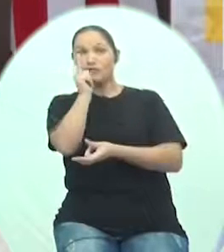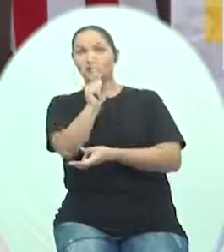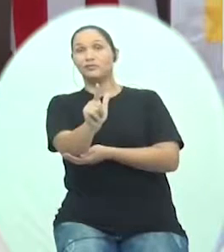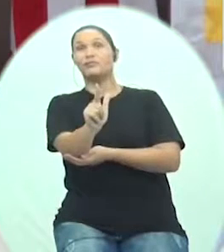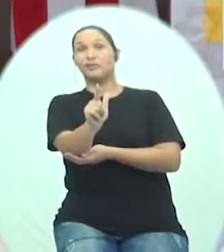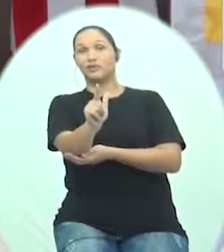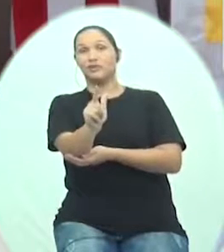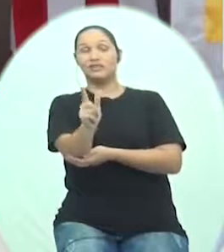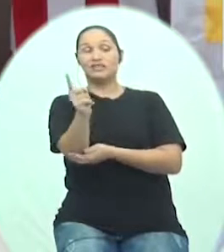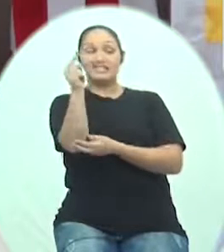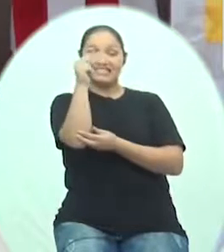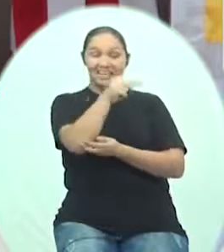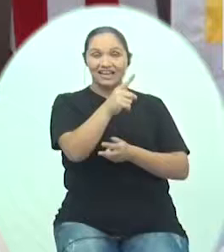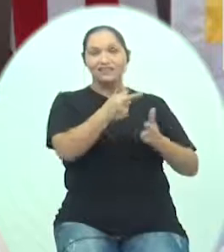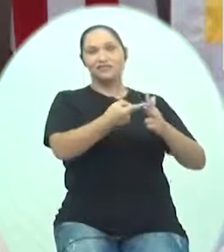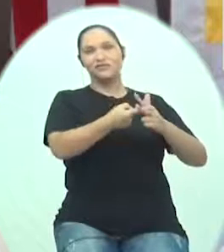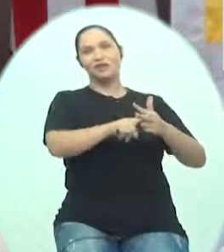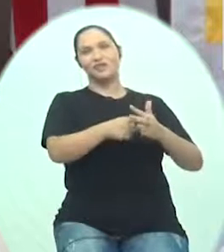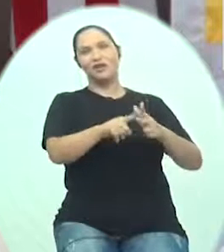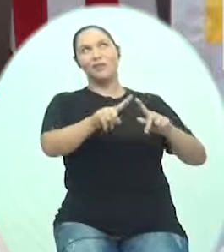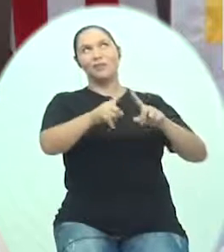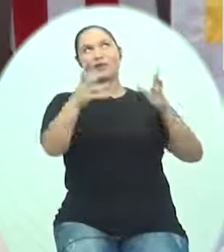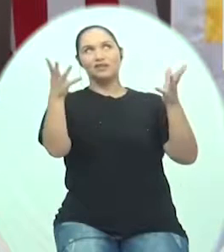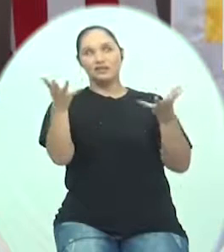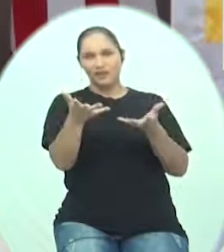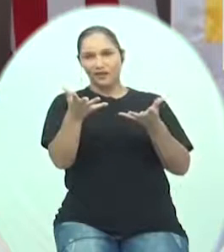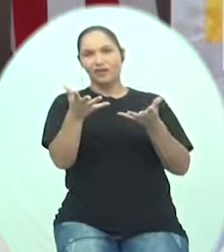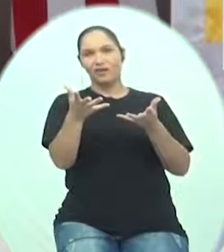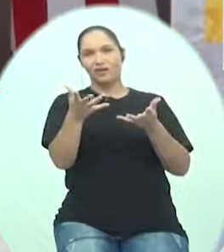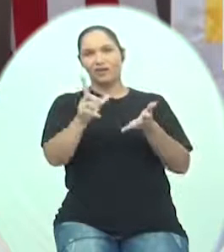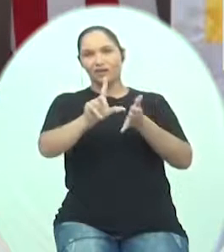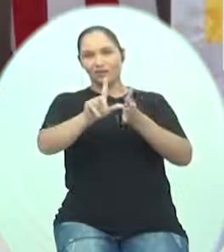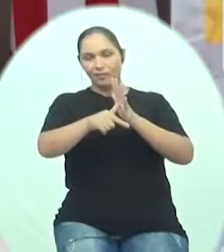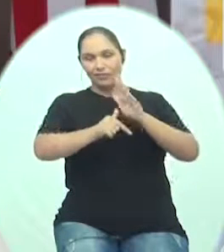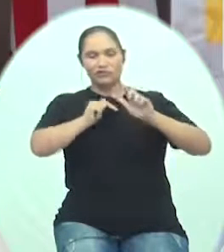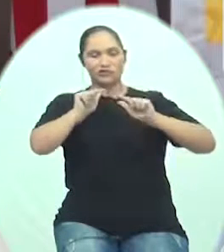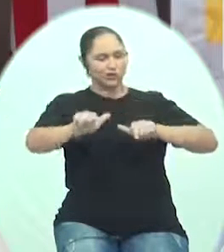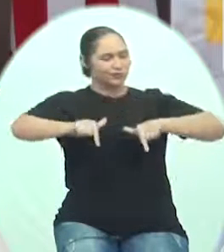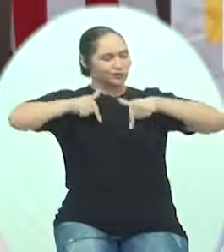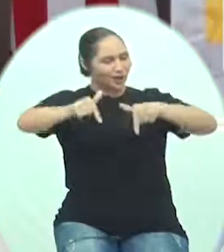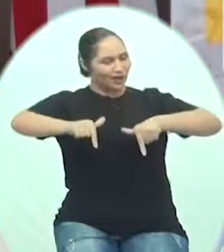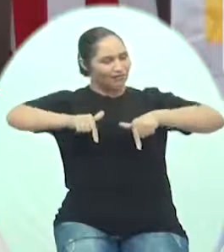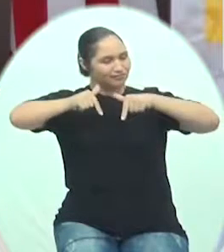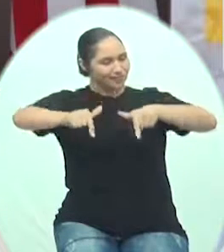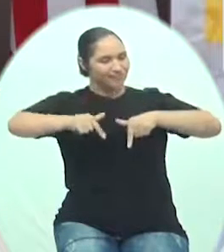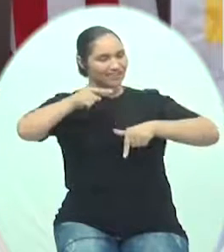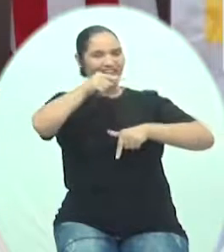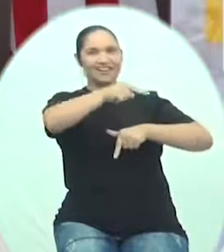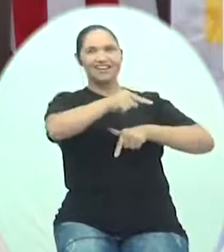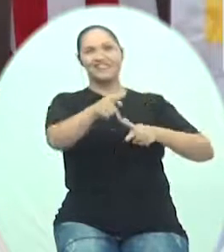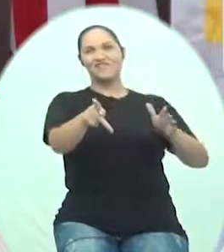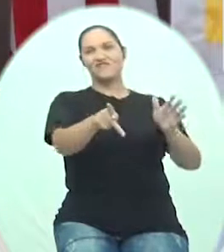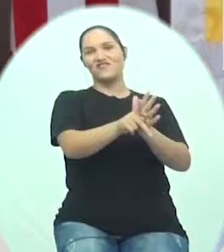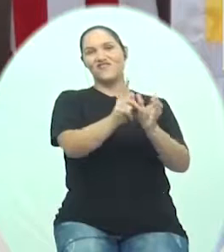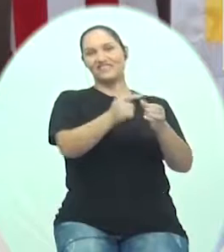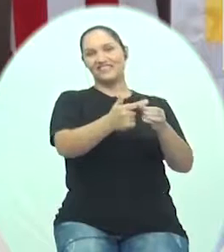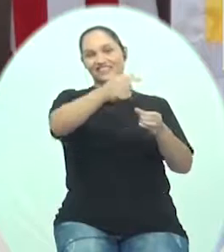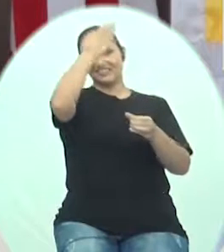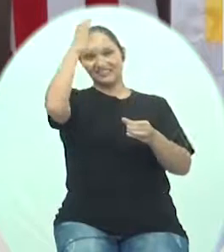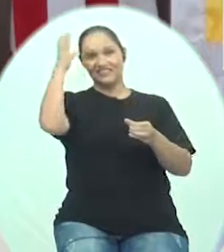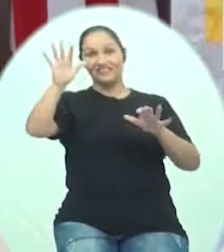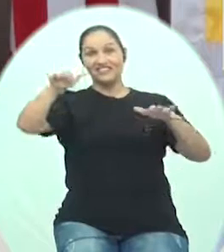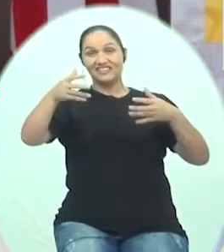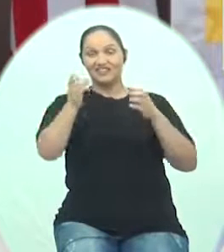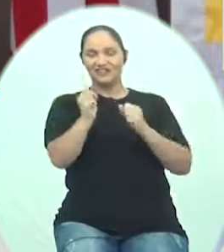teve nesse novo Mandato do prefeito foi passado pro município de cri cilma e com o apoio desta casa dos demais